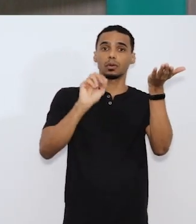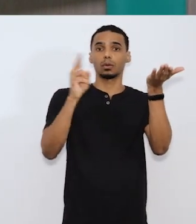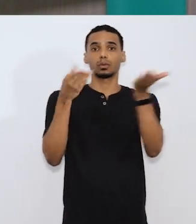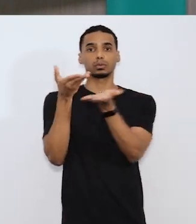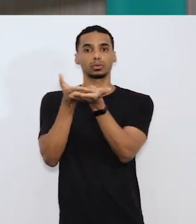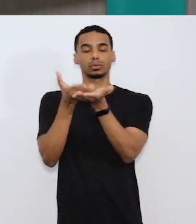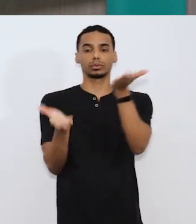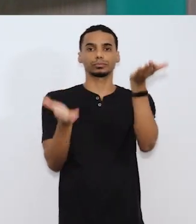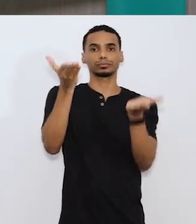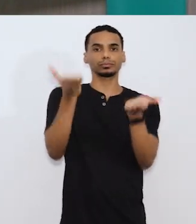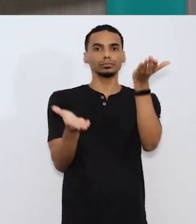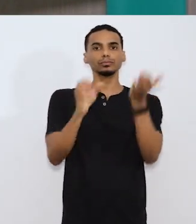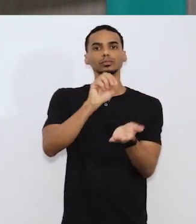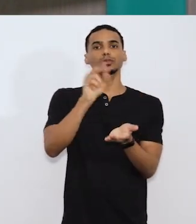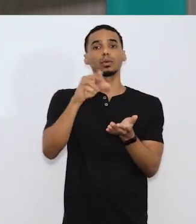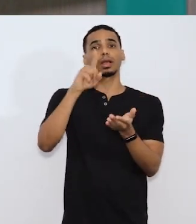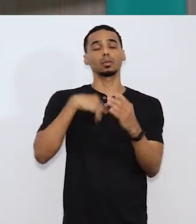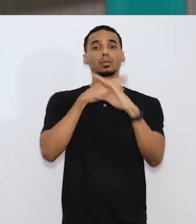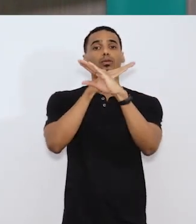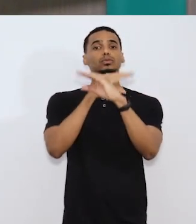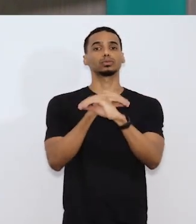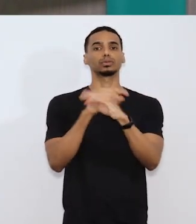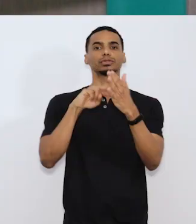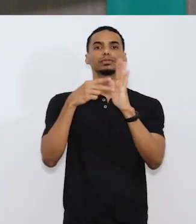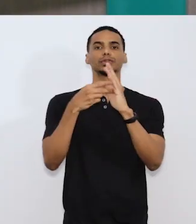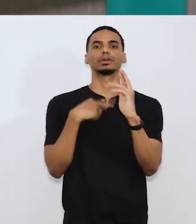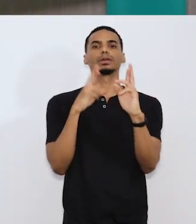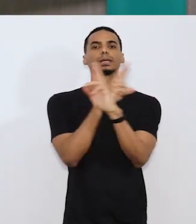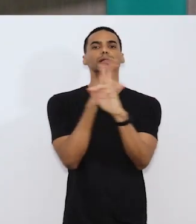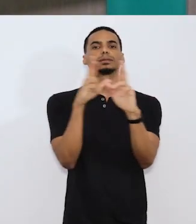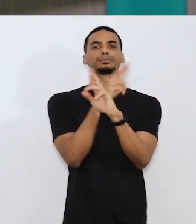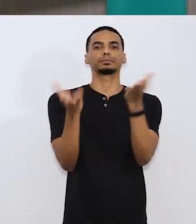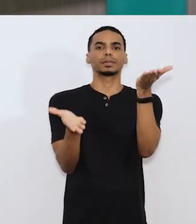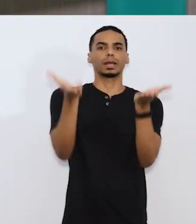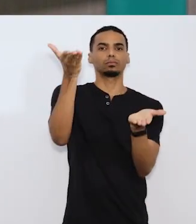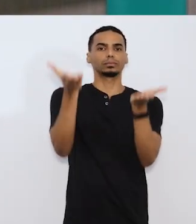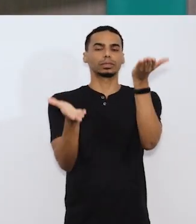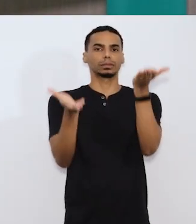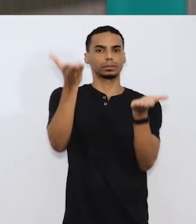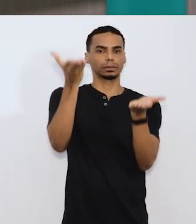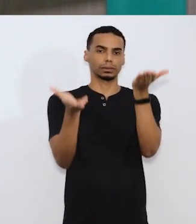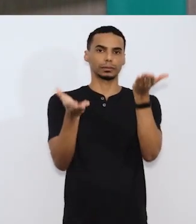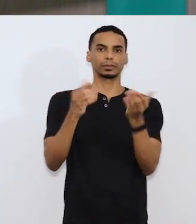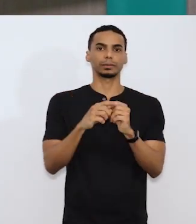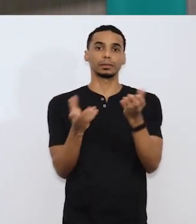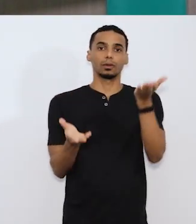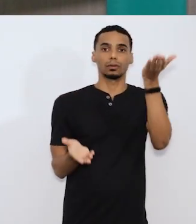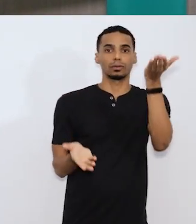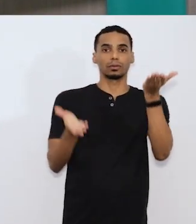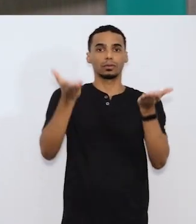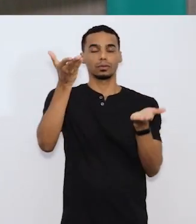ou é uma conjunção que expressa aí uma relação de alternância. Ou uma coisa